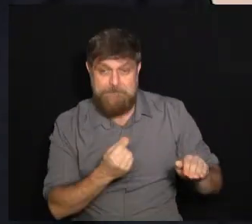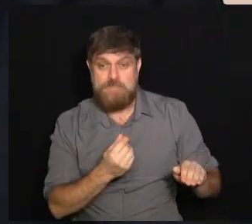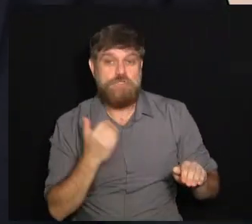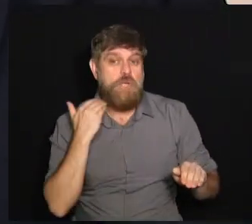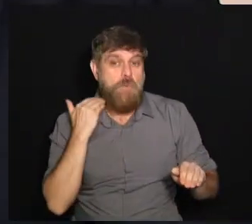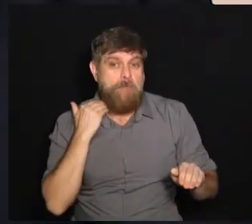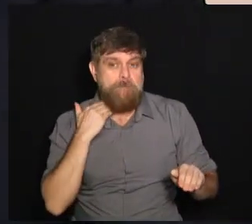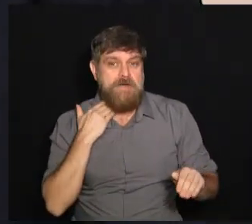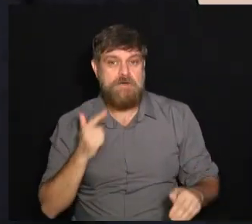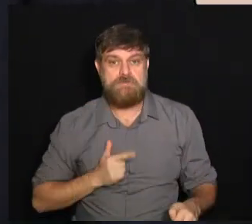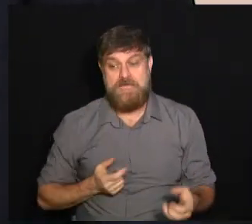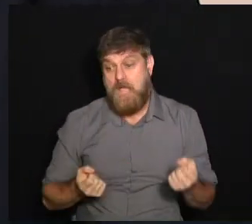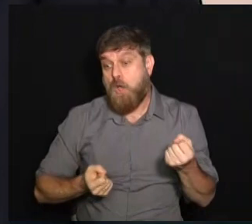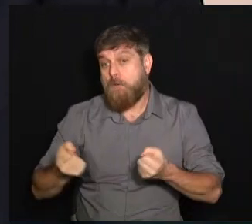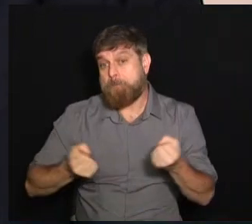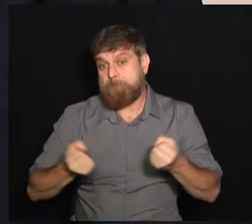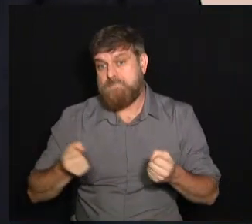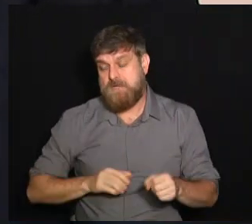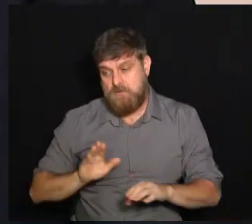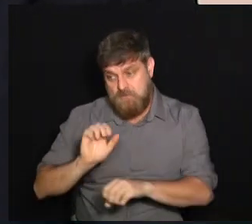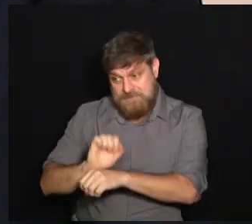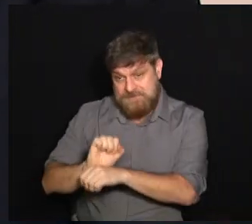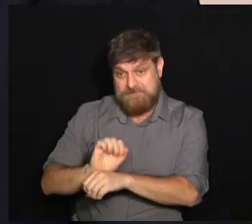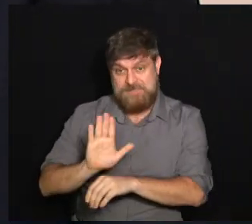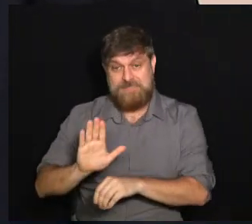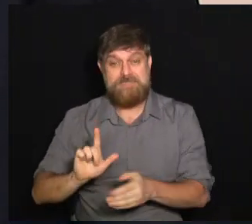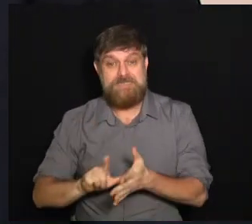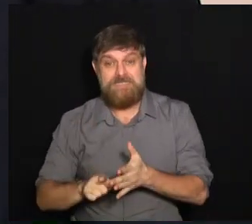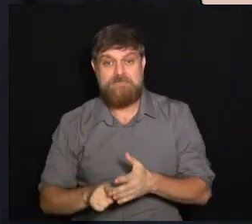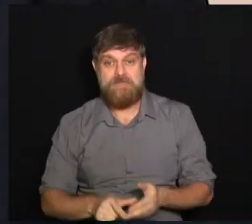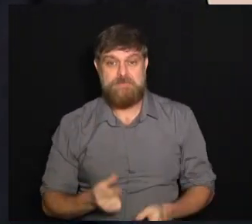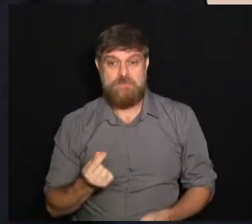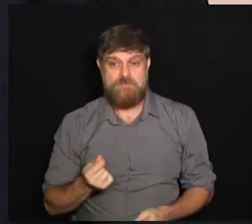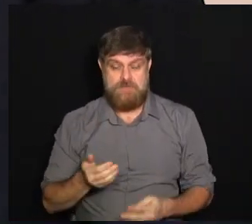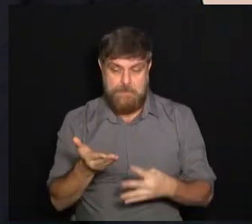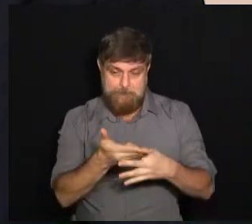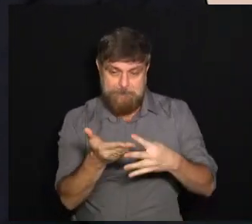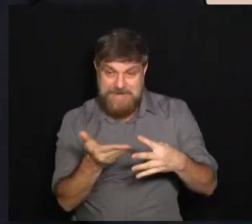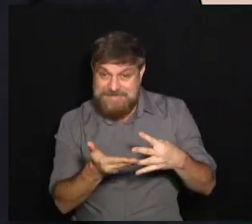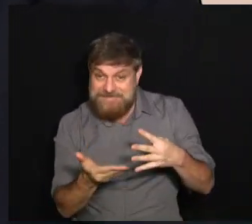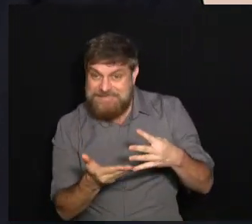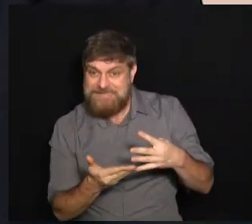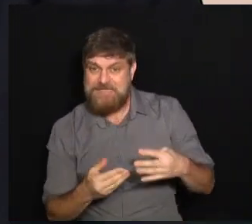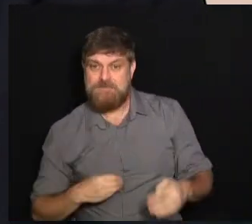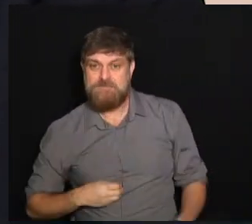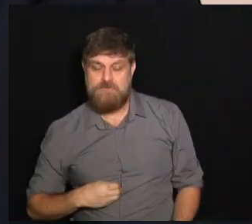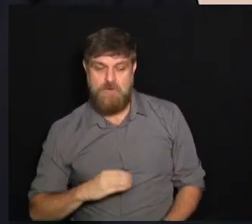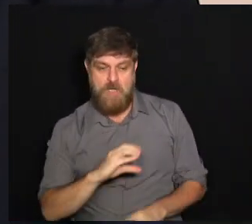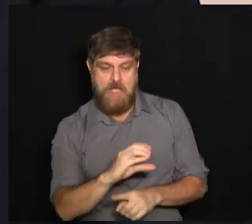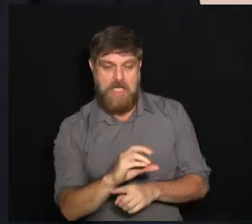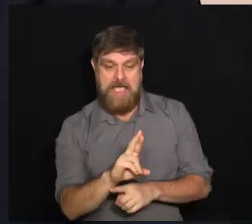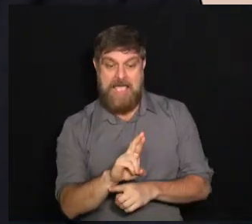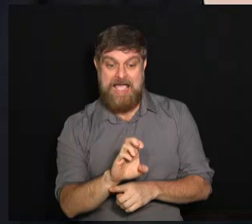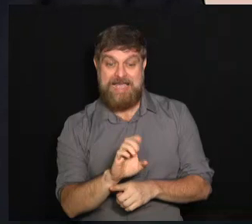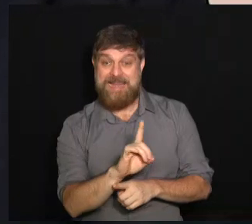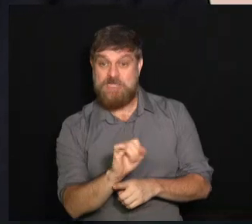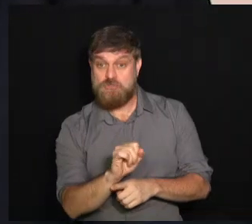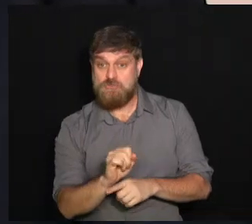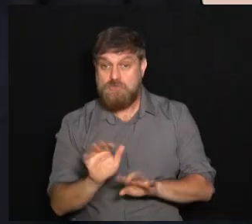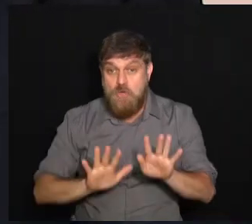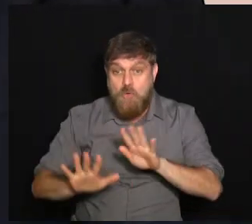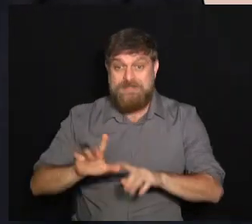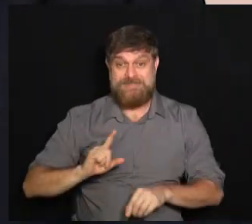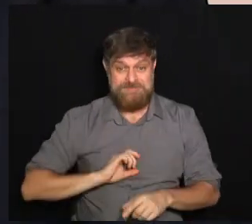garantia do veículo, e também o crédito consignado. Então, assim, o que precifica o crédito normalmente é o risco, né? Então, quando você tem